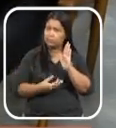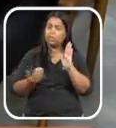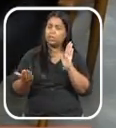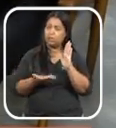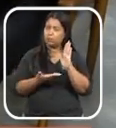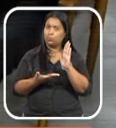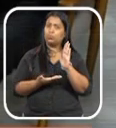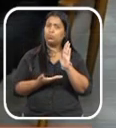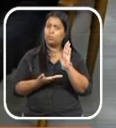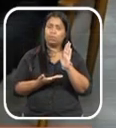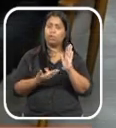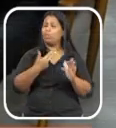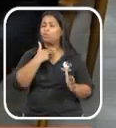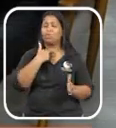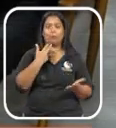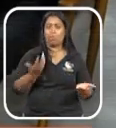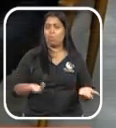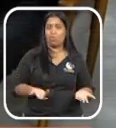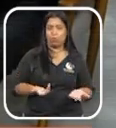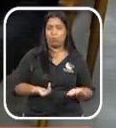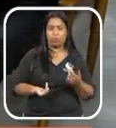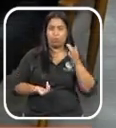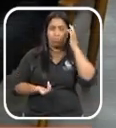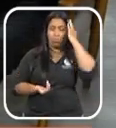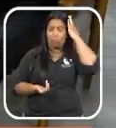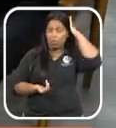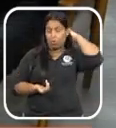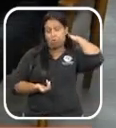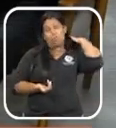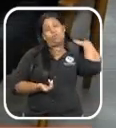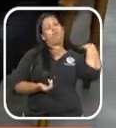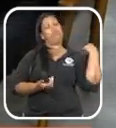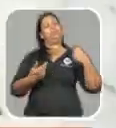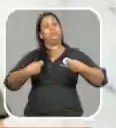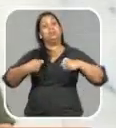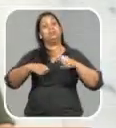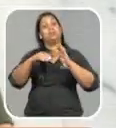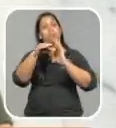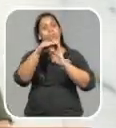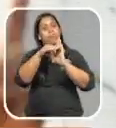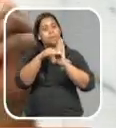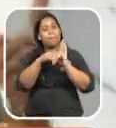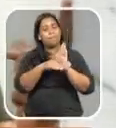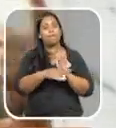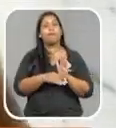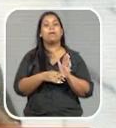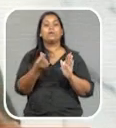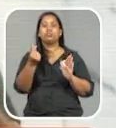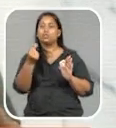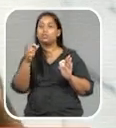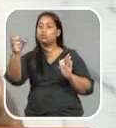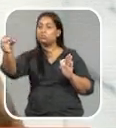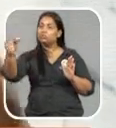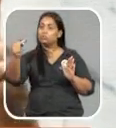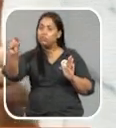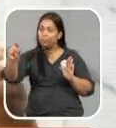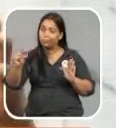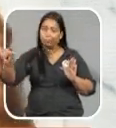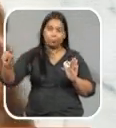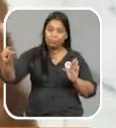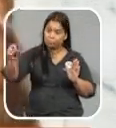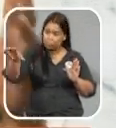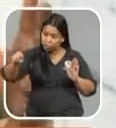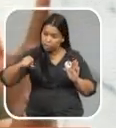Não tem como ser assim. Você tem que obedecer critérios. Para você fazer uma emenda, você tem que tirar dinheiro de um lugar e colocar no outro. O ideal é sempre que isso